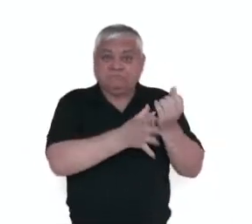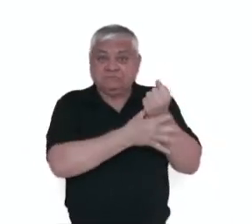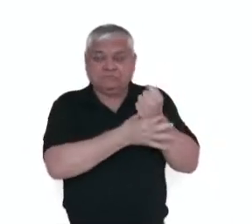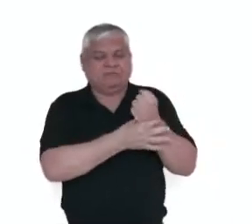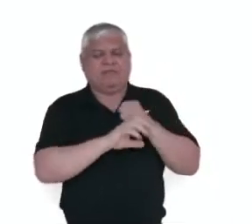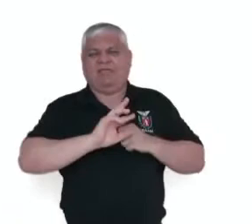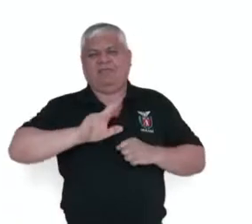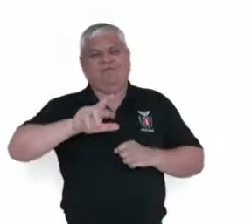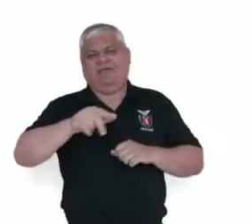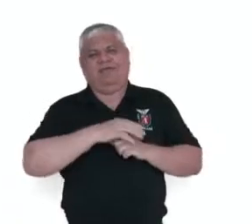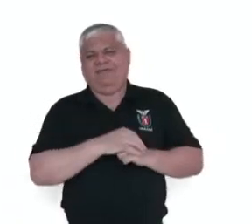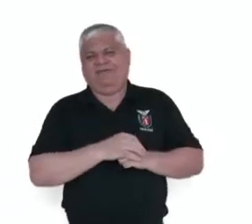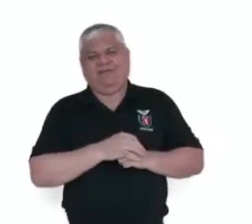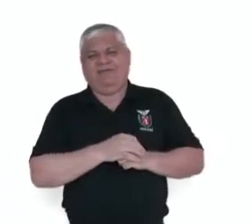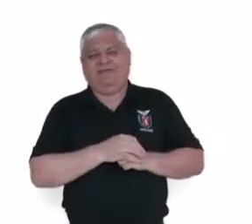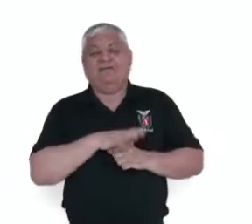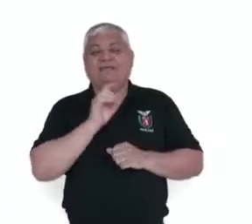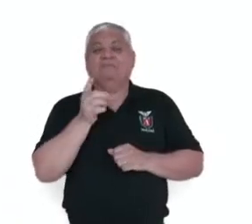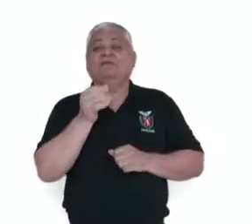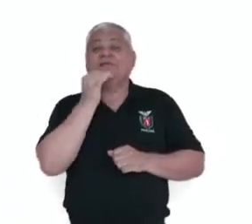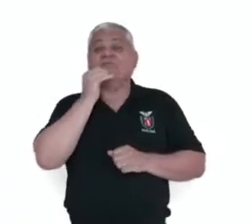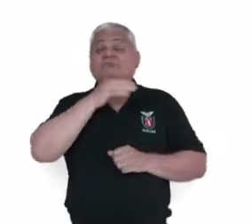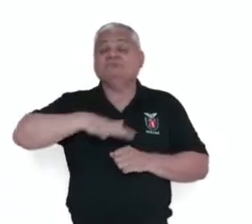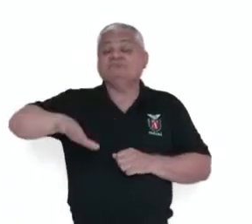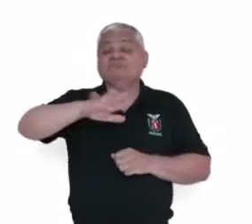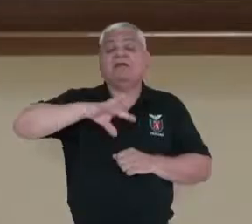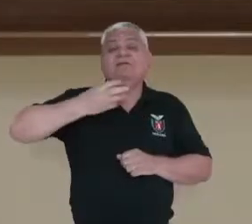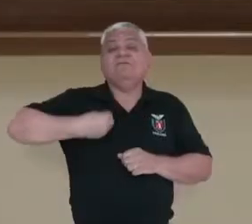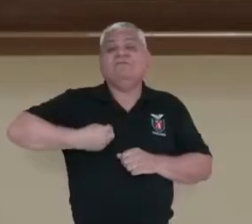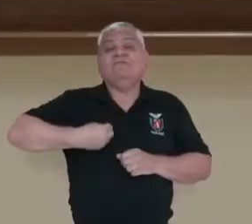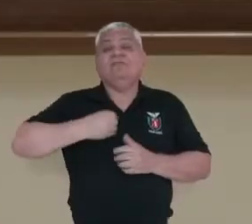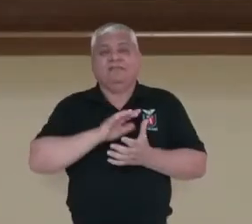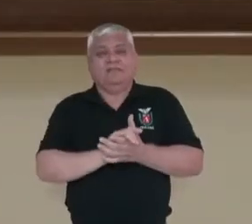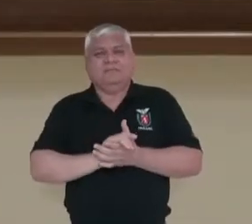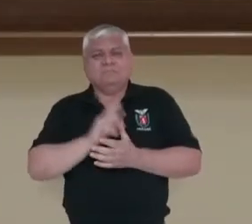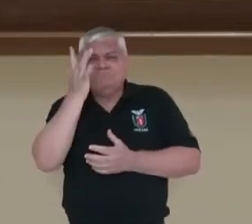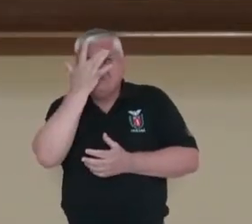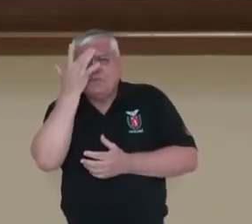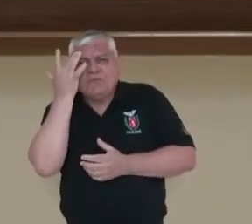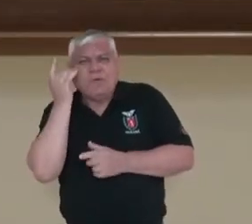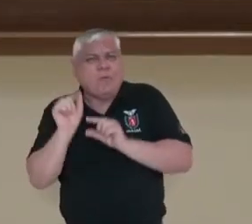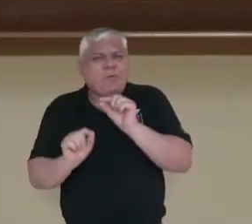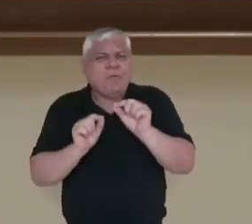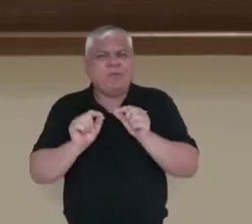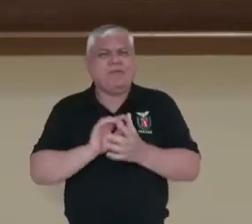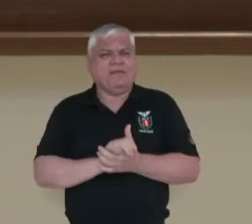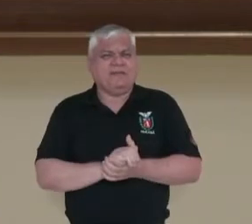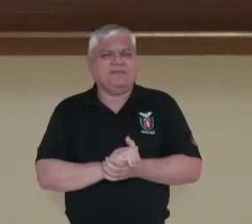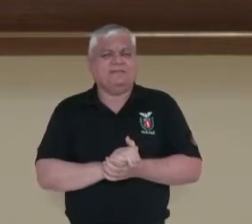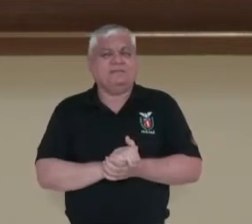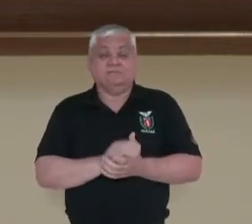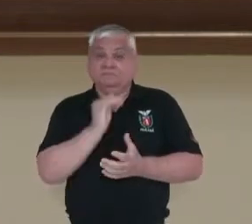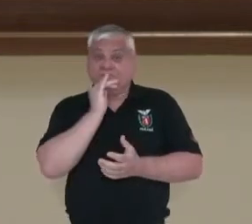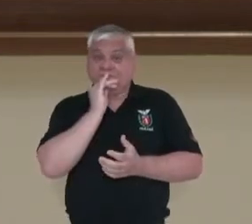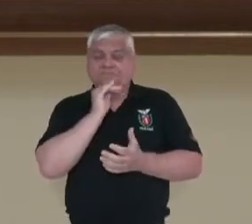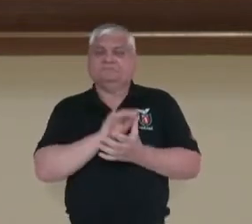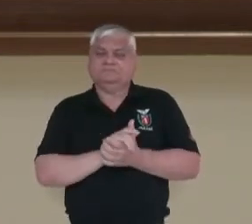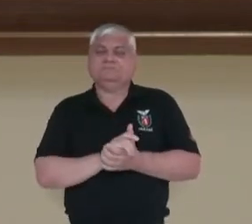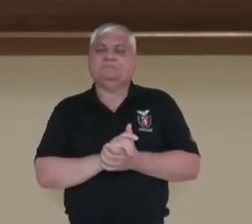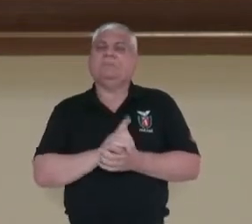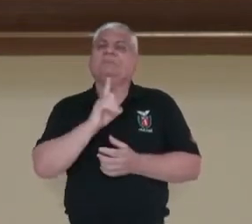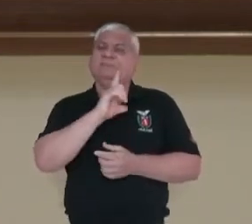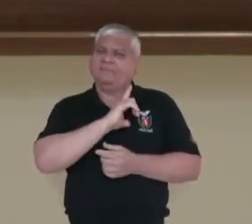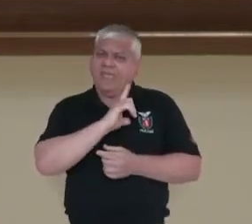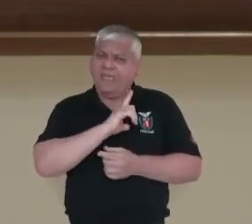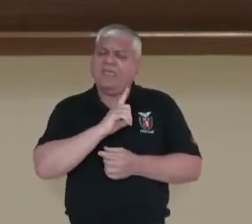na prática social e no cotidiano dos brasileiros. É aquela questão que nós comentamos agora, né, pessoal? Temos, de